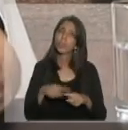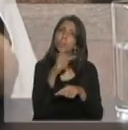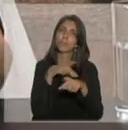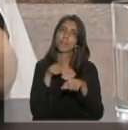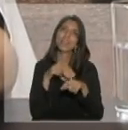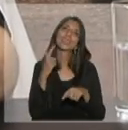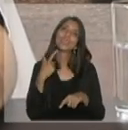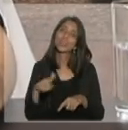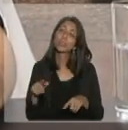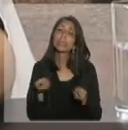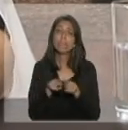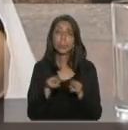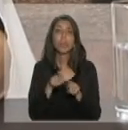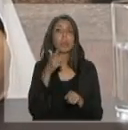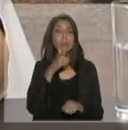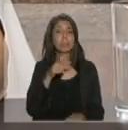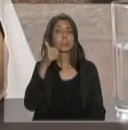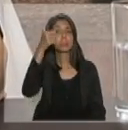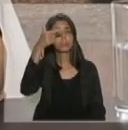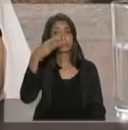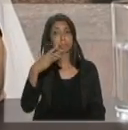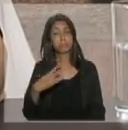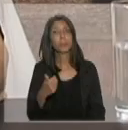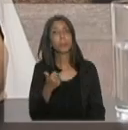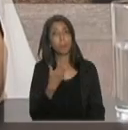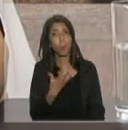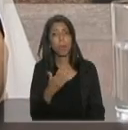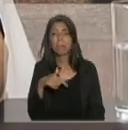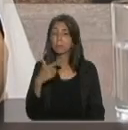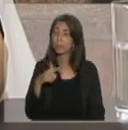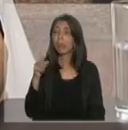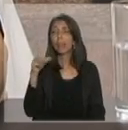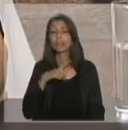e de irem lá fora e conseguir uma posição. Então, se não tem aqui, tem lá. Então,